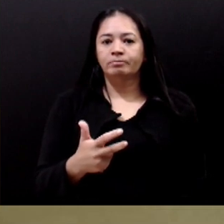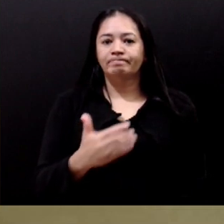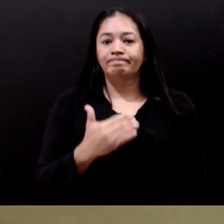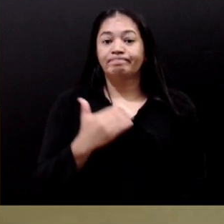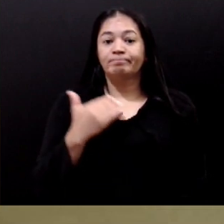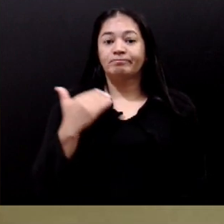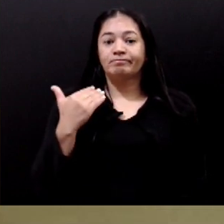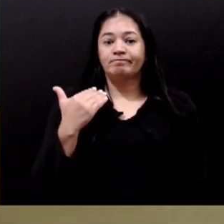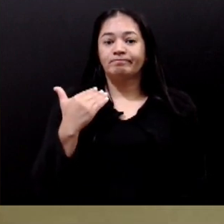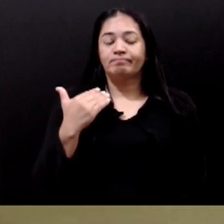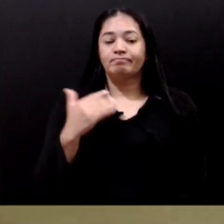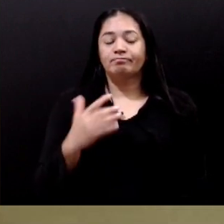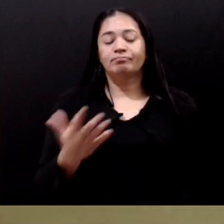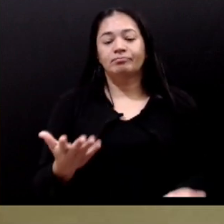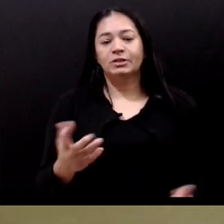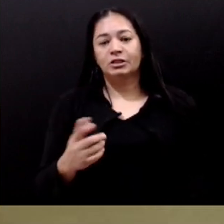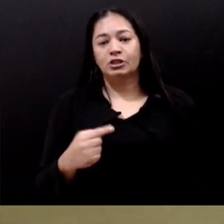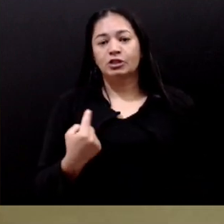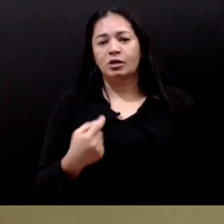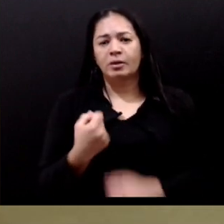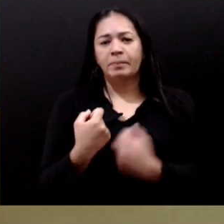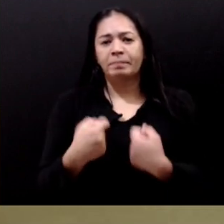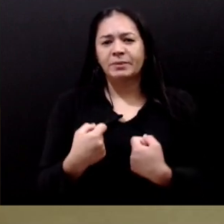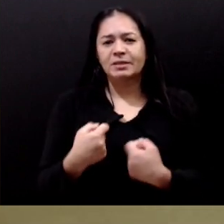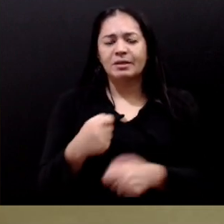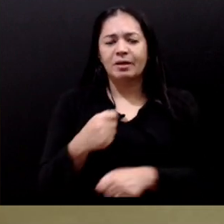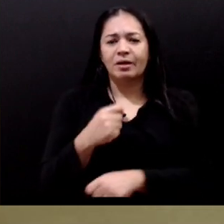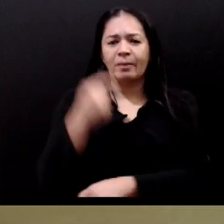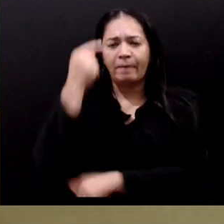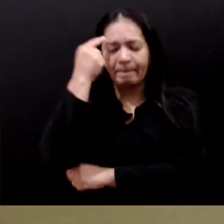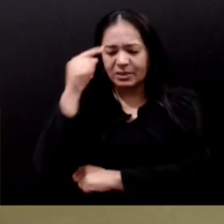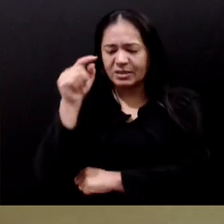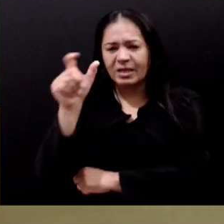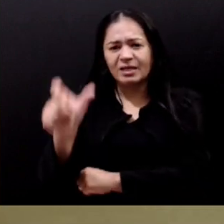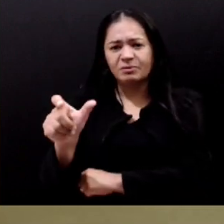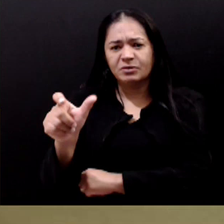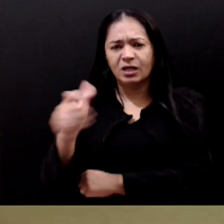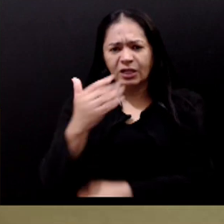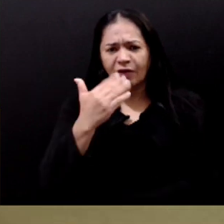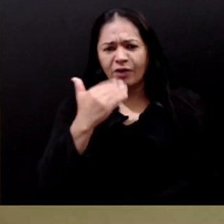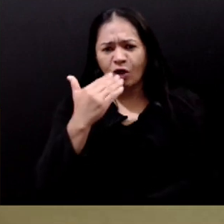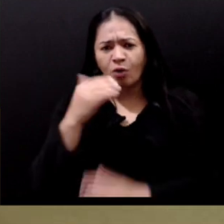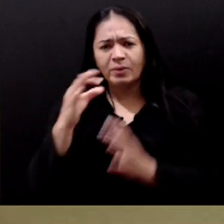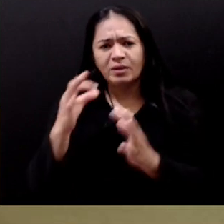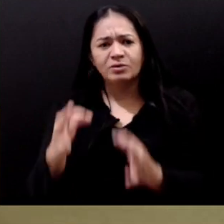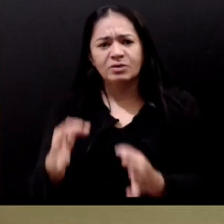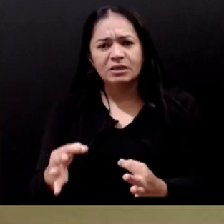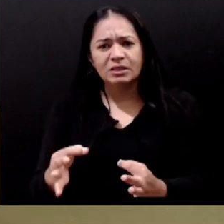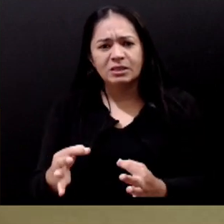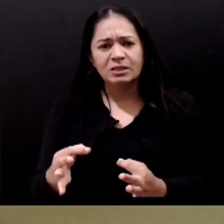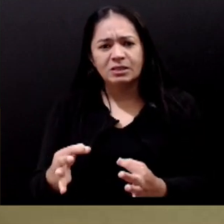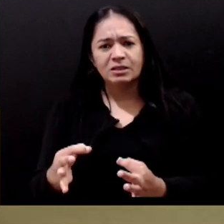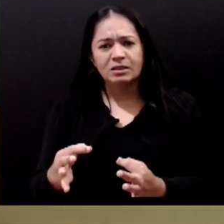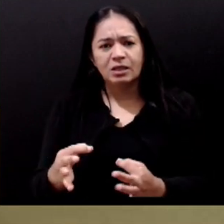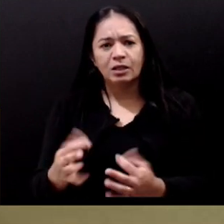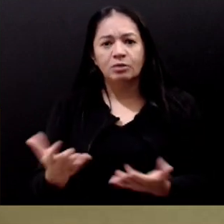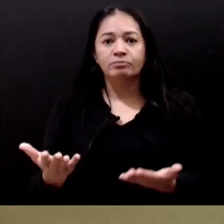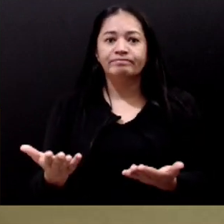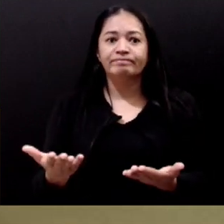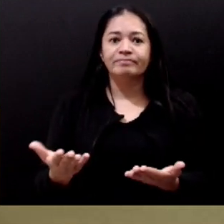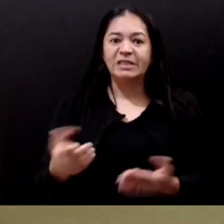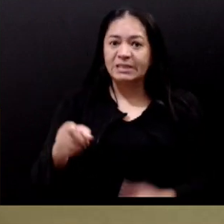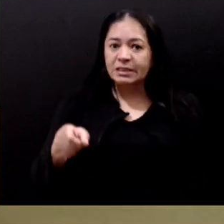é importante a gente parar para pensar: "Será que essa pessoa, ela estava se alimentando realmente? Ela estava se nutrindo, né? Será que ela Sim. estava se